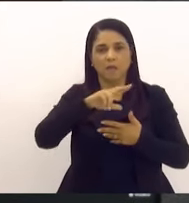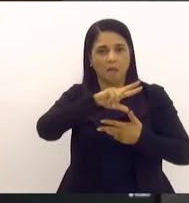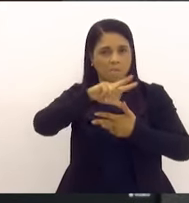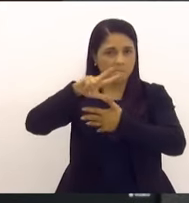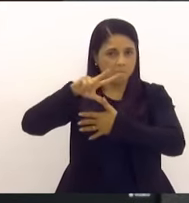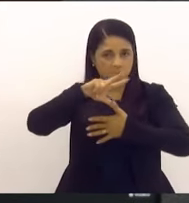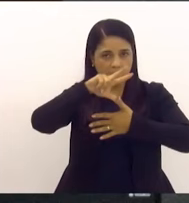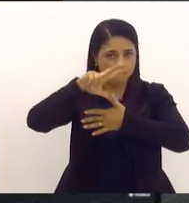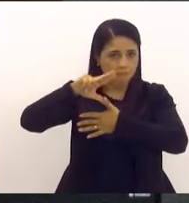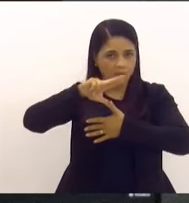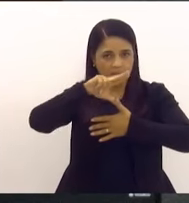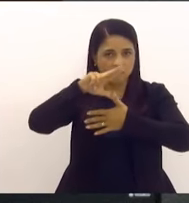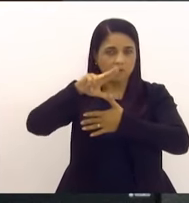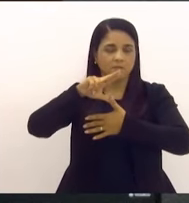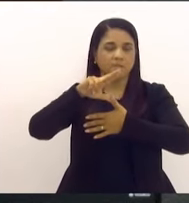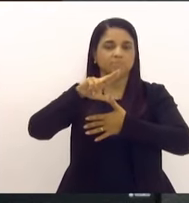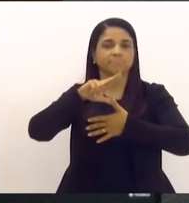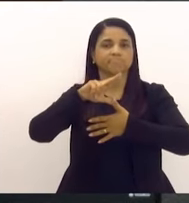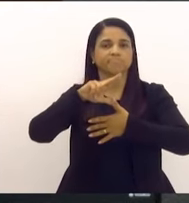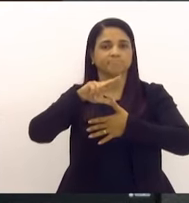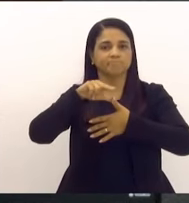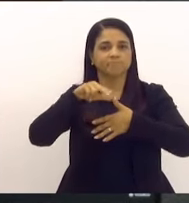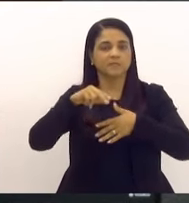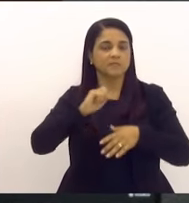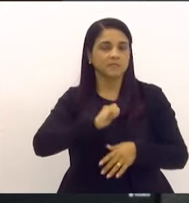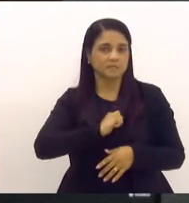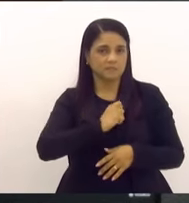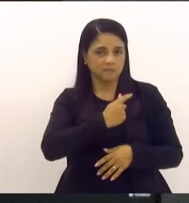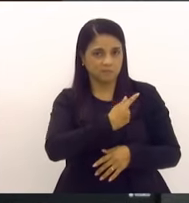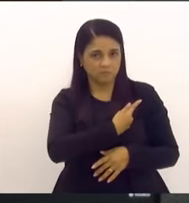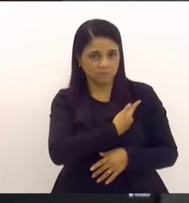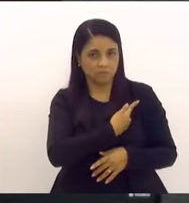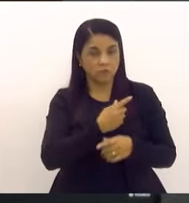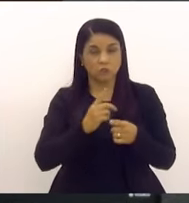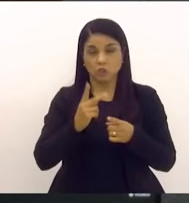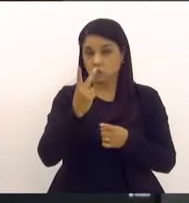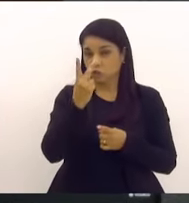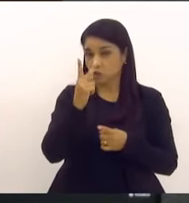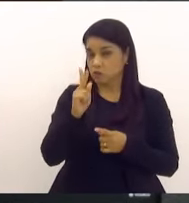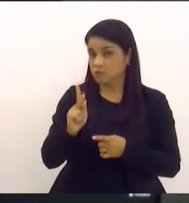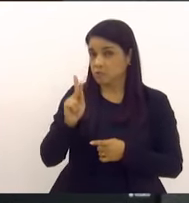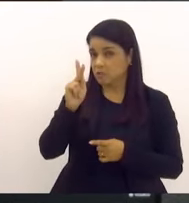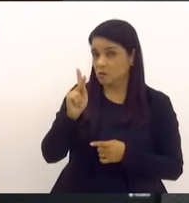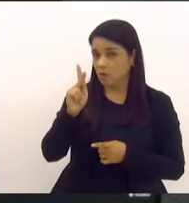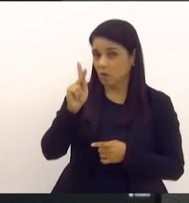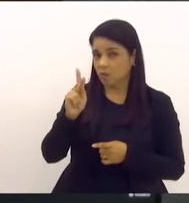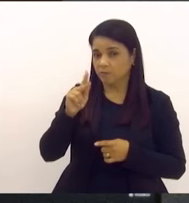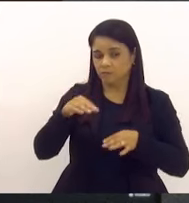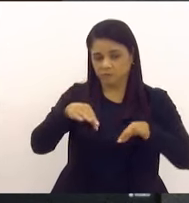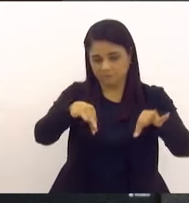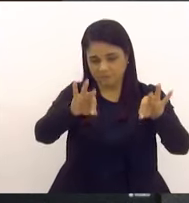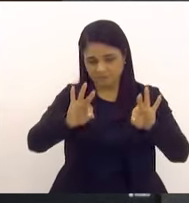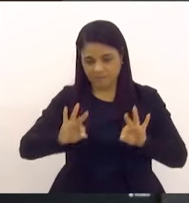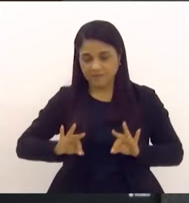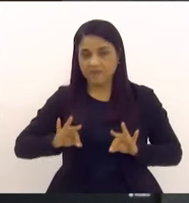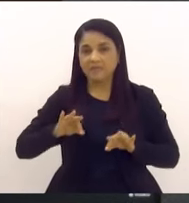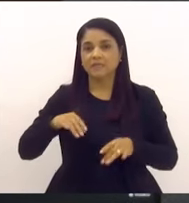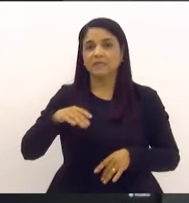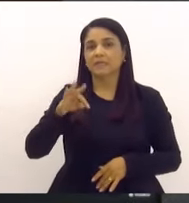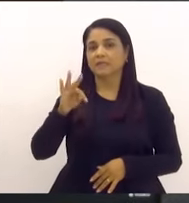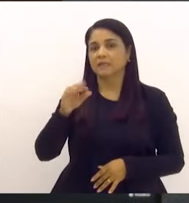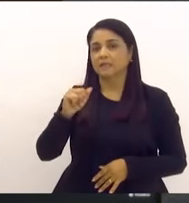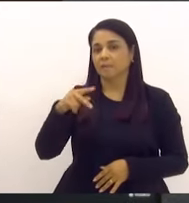de sal da América Latina, é na cidade de São Gonçalo, pegando quase 2 quilômetros de atividade organizada pela Igreja Católica, e